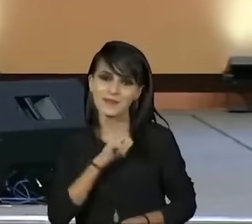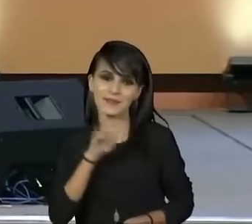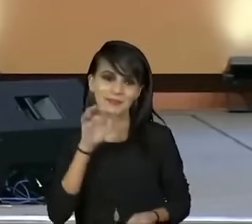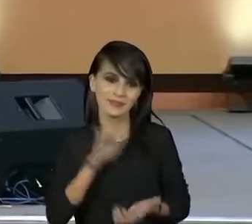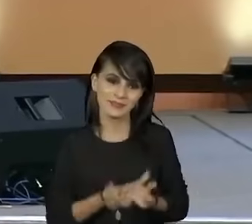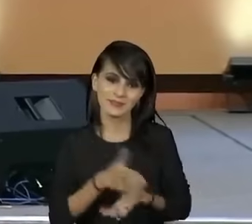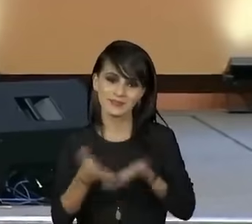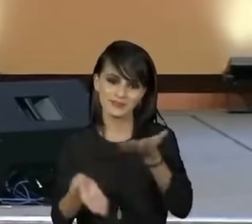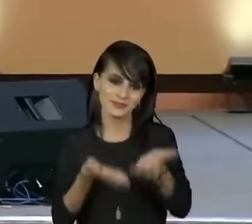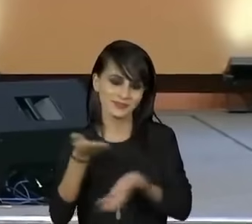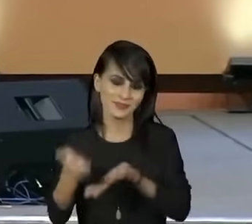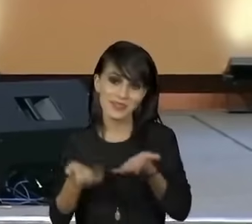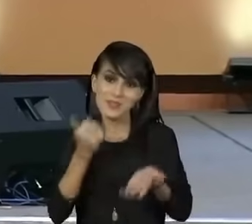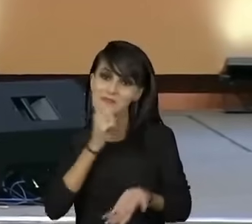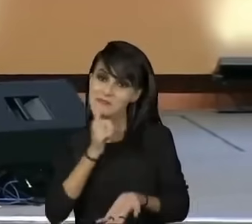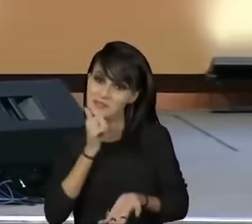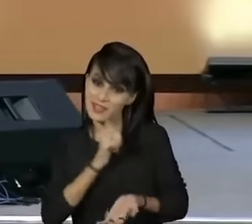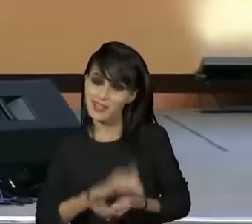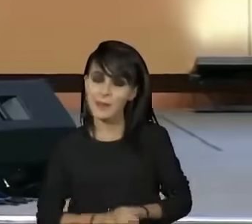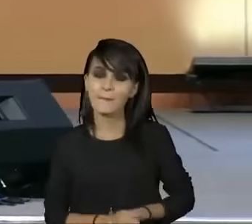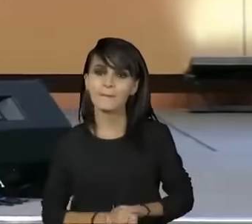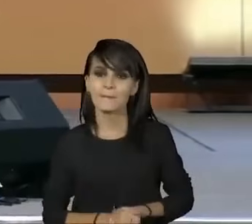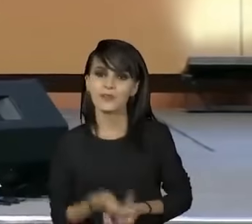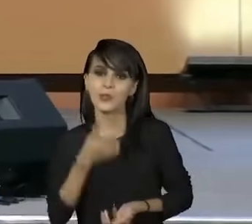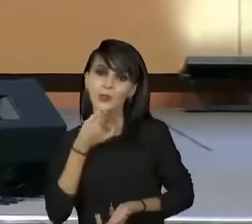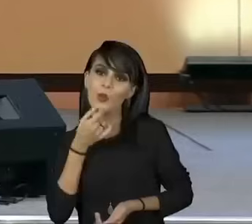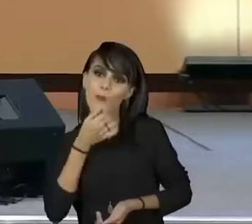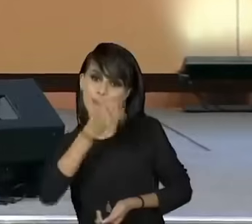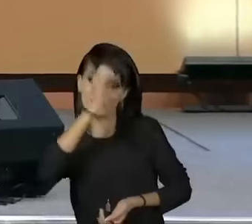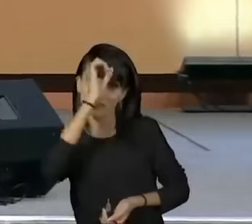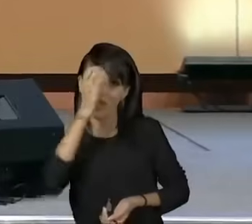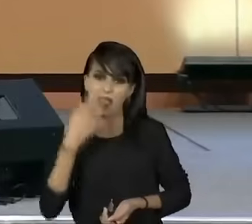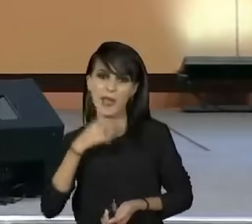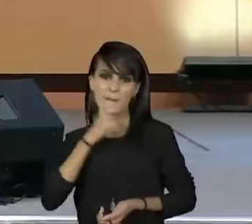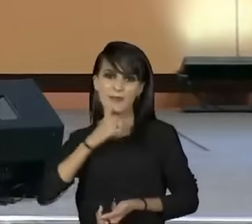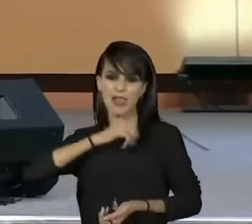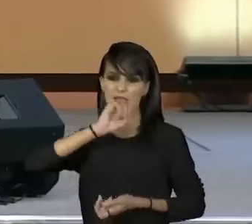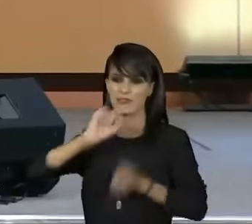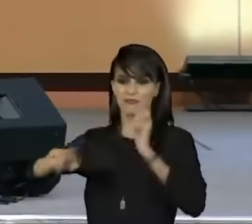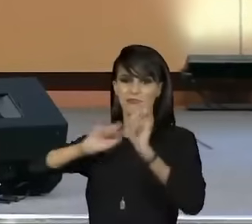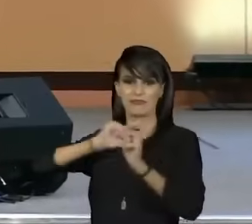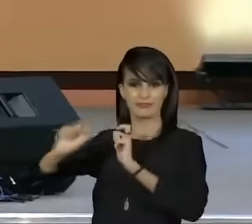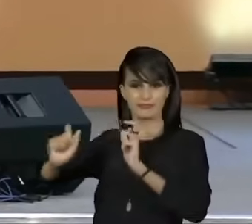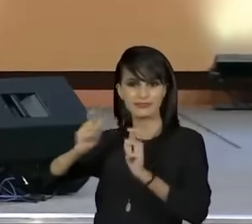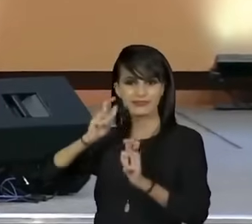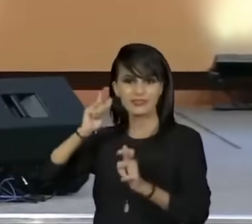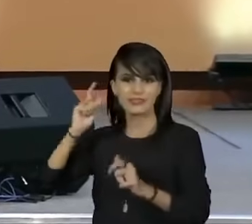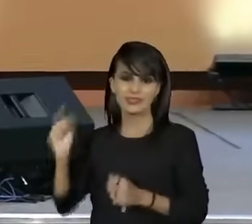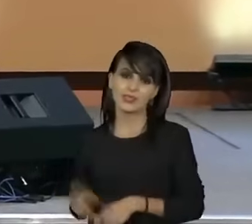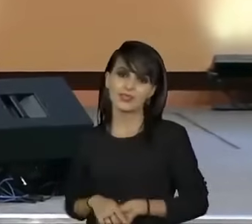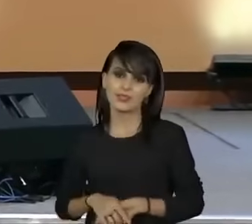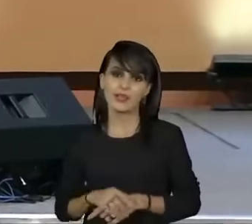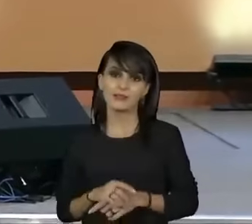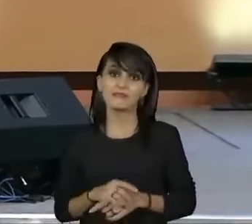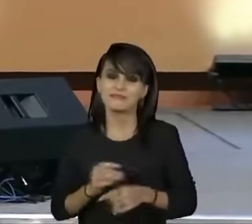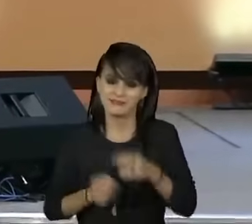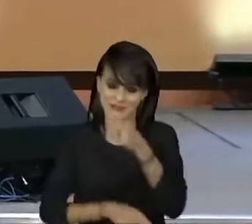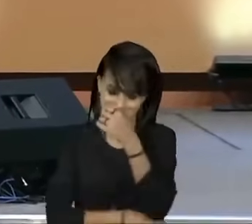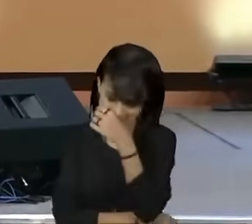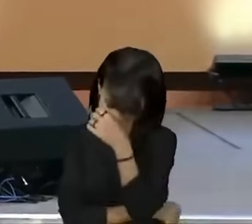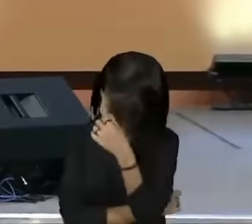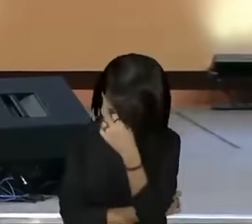eo sei e o cara coitado tá lá e as mulher tudo largando aço é pequeno não